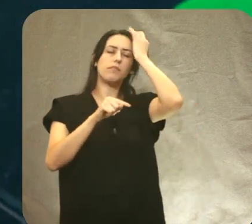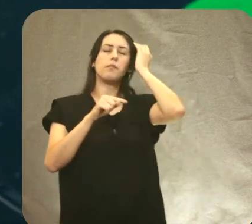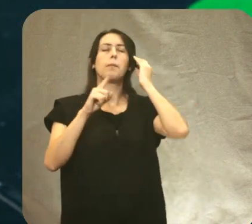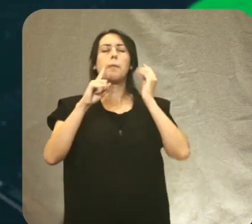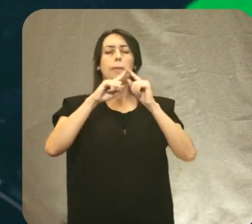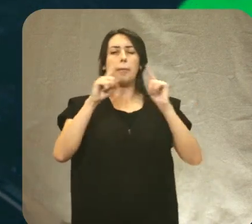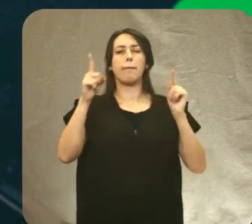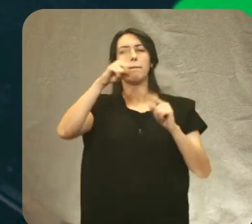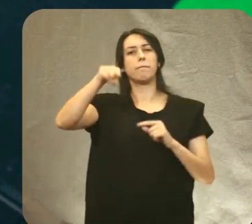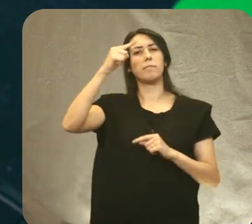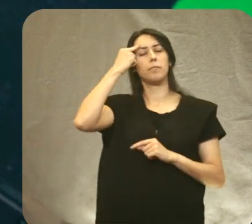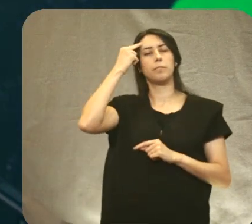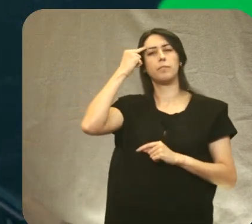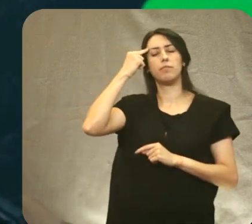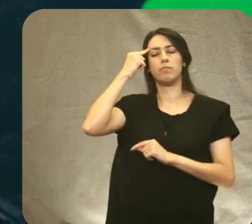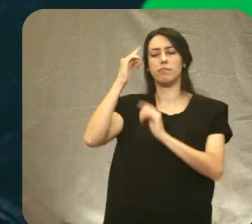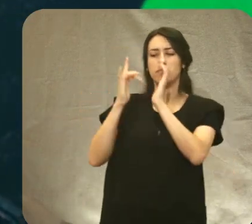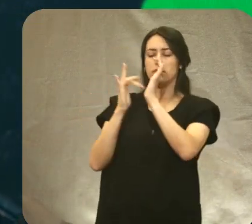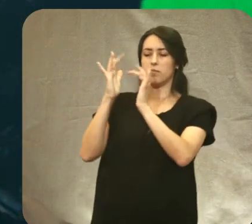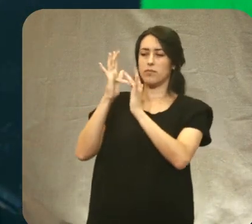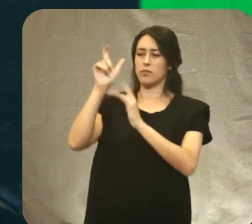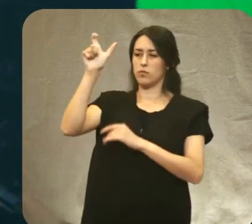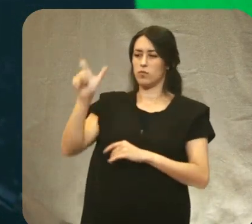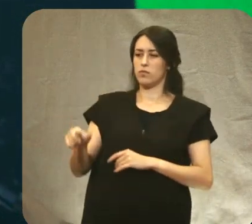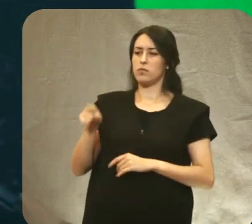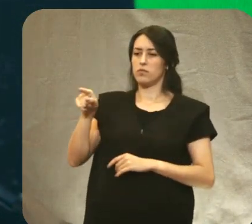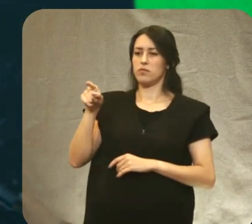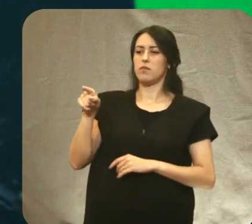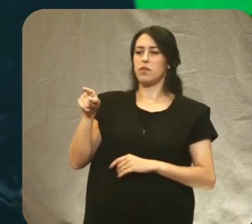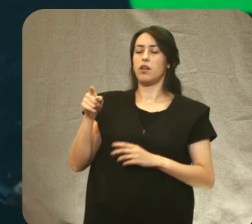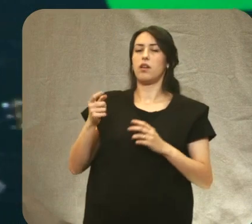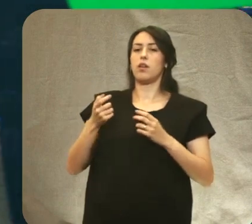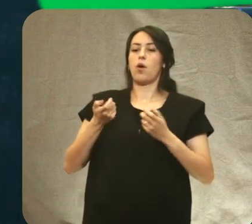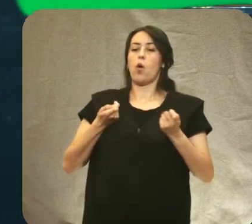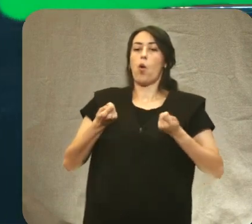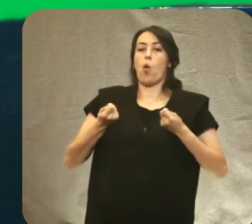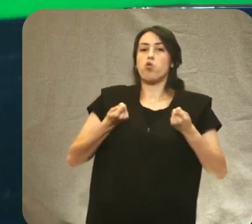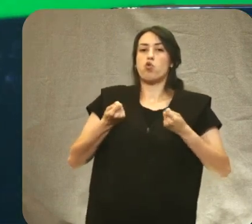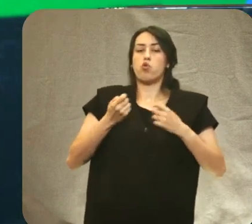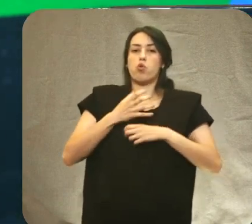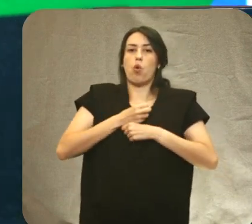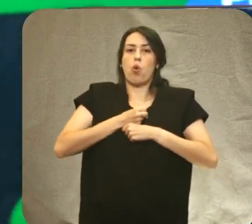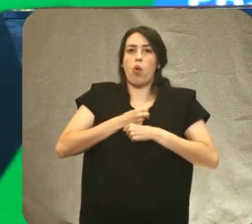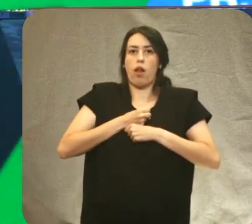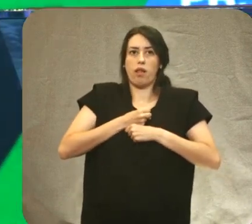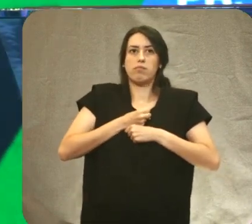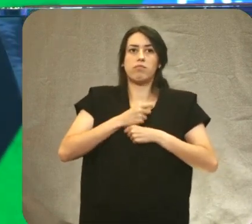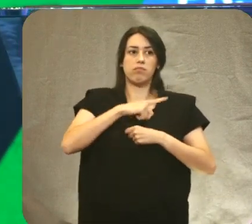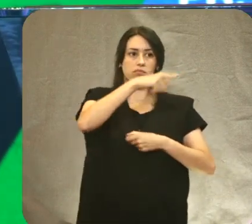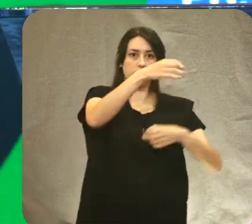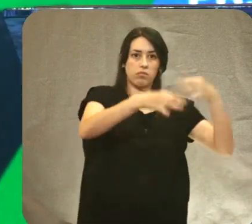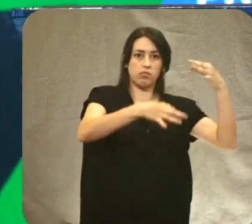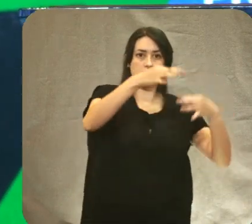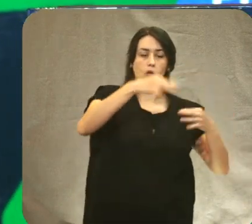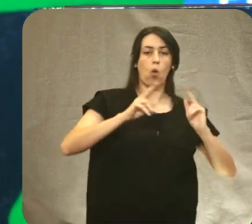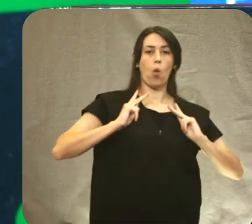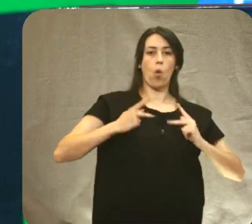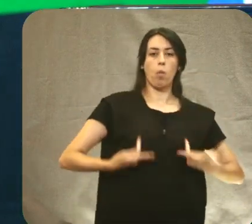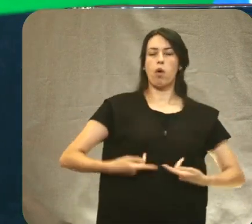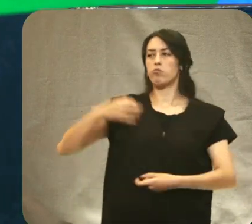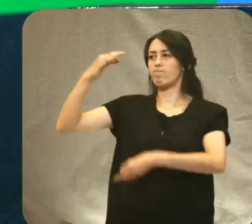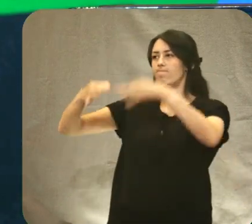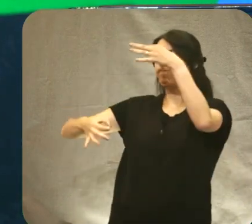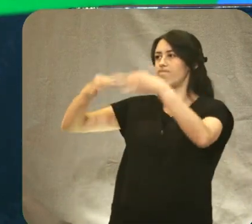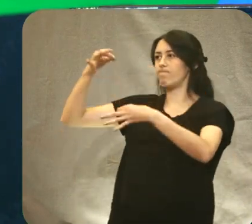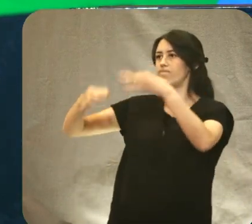na capacidade de Jesus. Poder sob controle. Ele foi julgado por um tribunal humano. E ele tinha